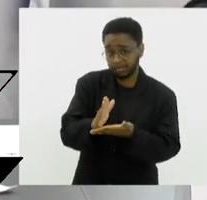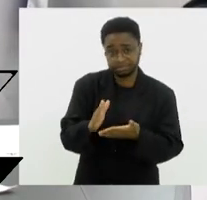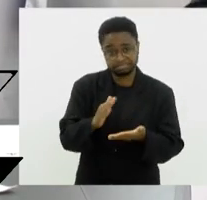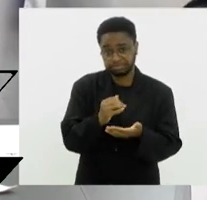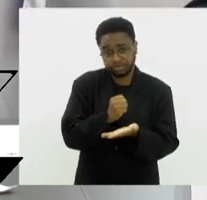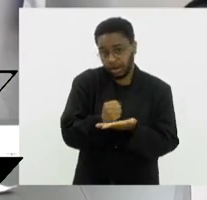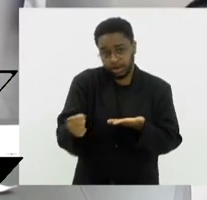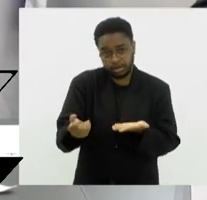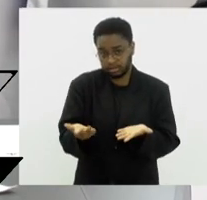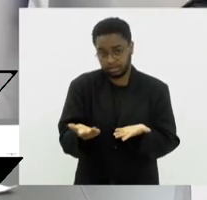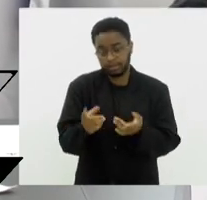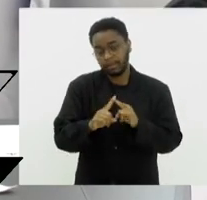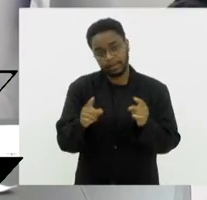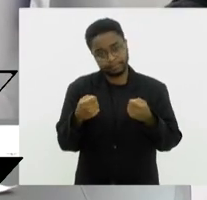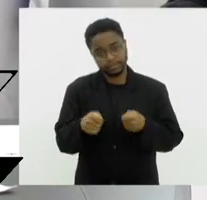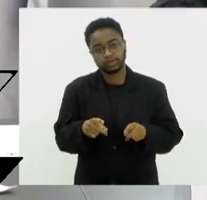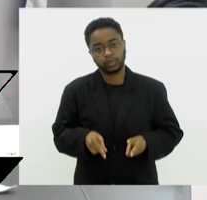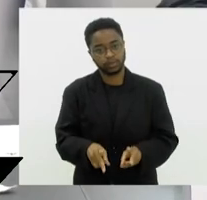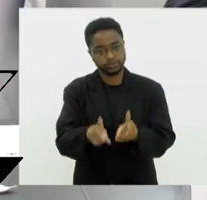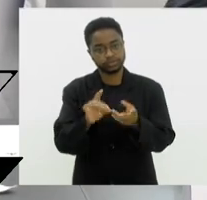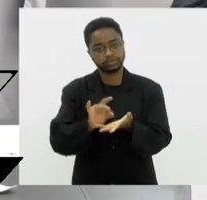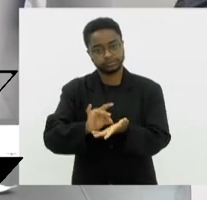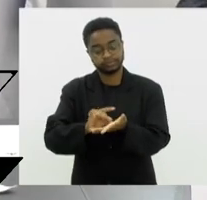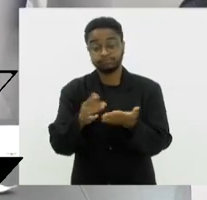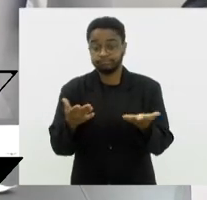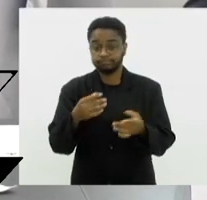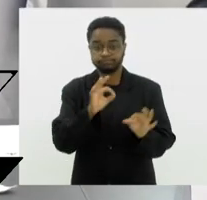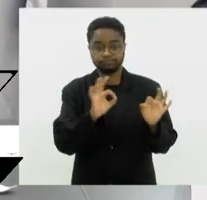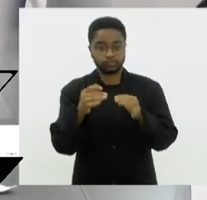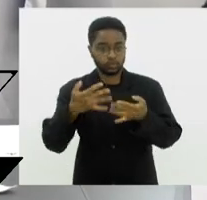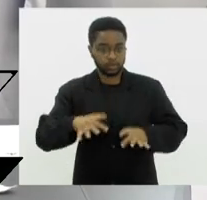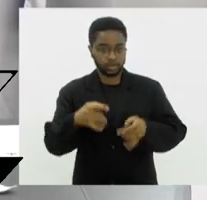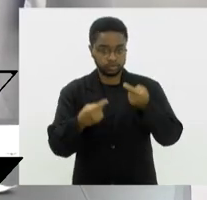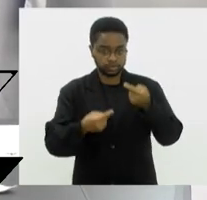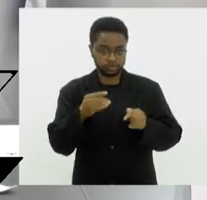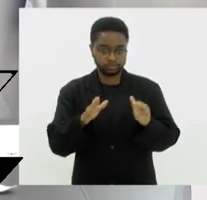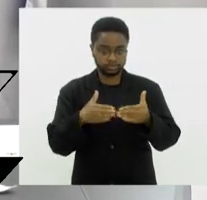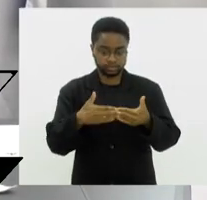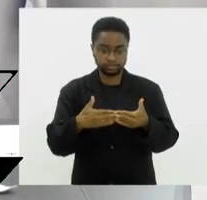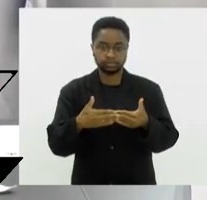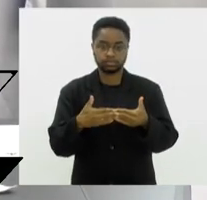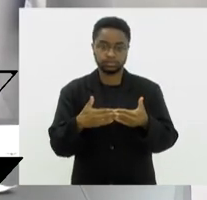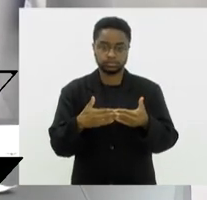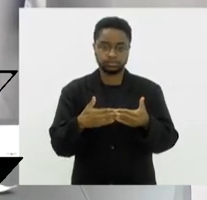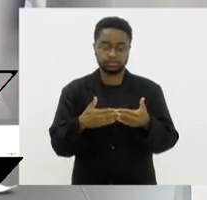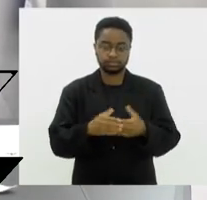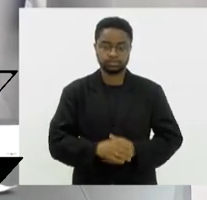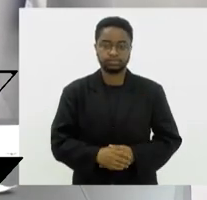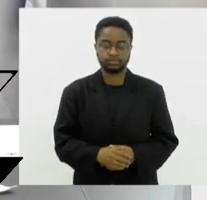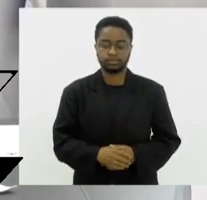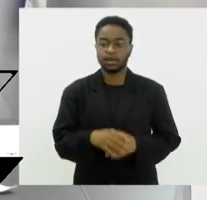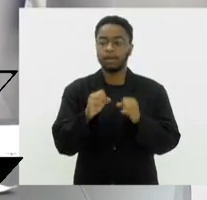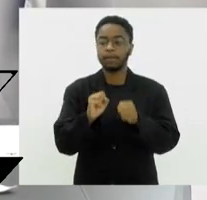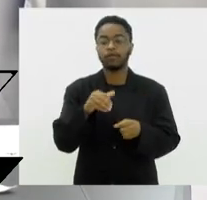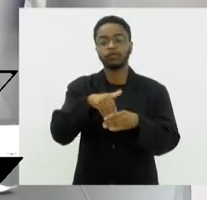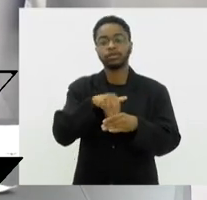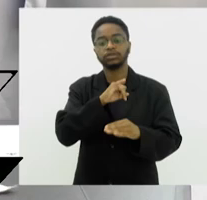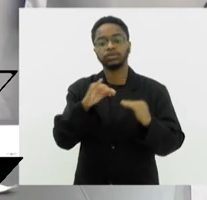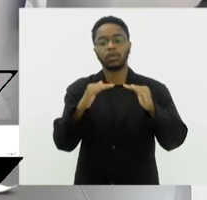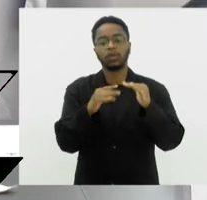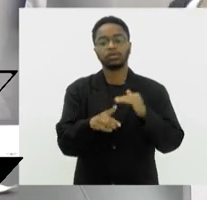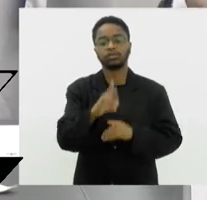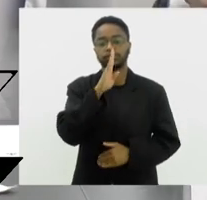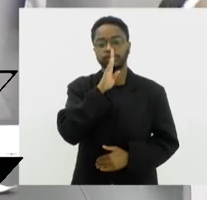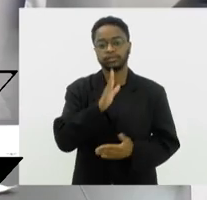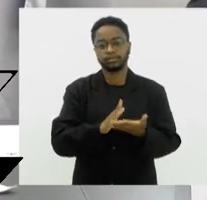mas tem que seguir, realmente. Então, não havendo quem queira discutir, encerrada a discussão. Em votação, senhores que aprovam, permaneçam